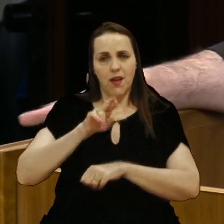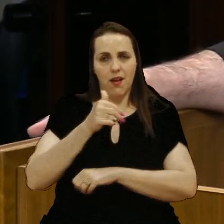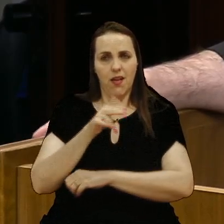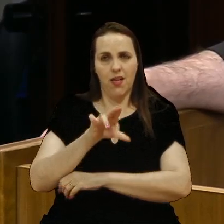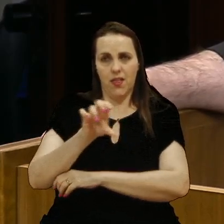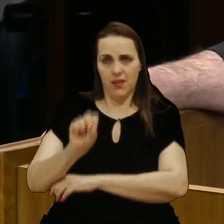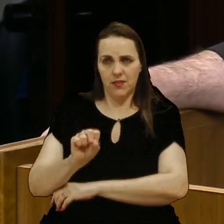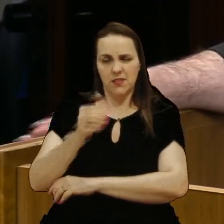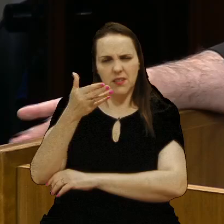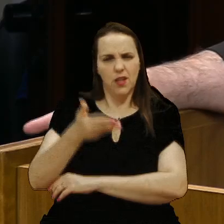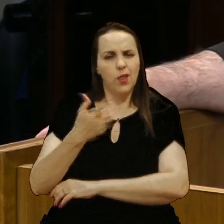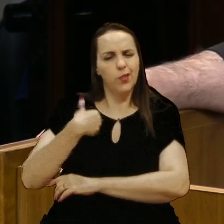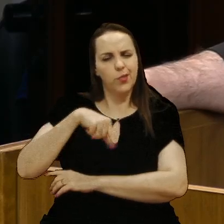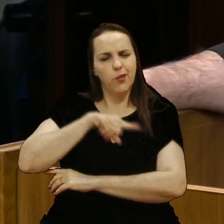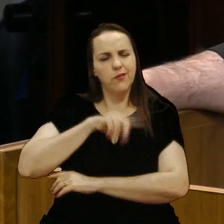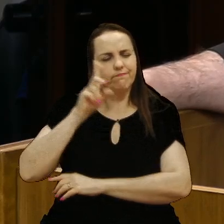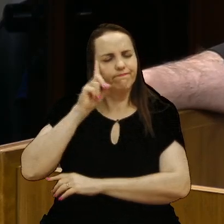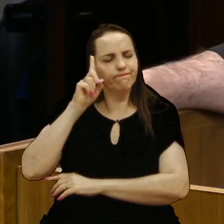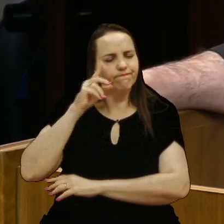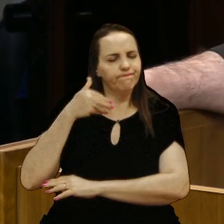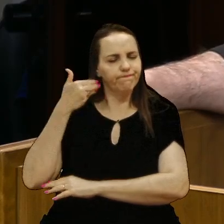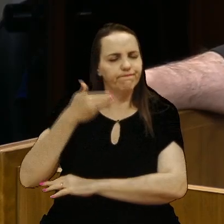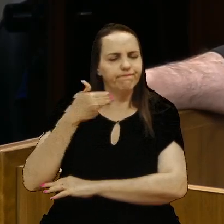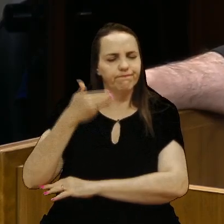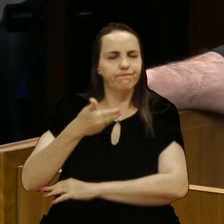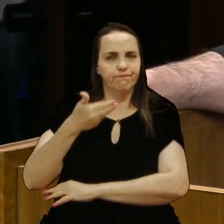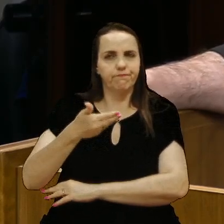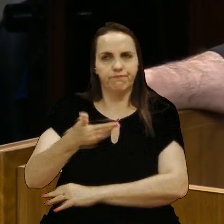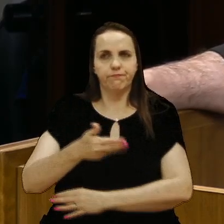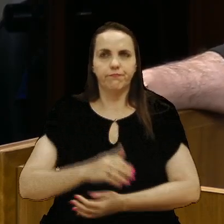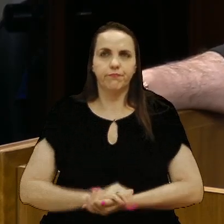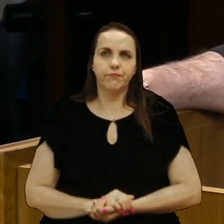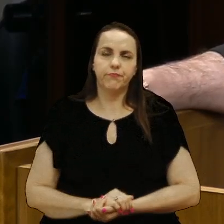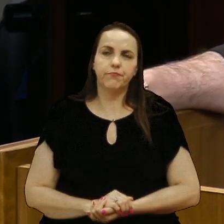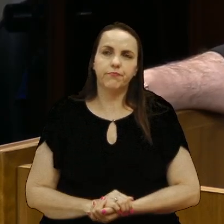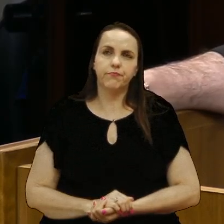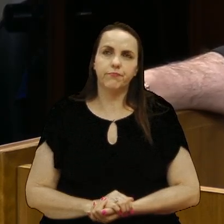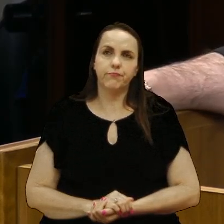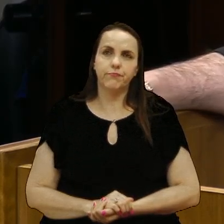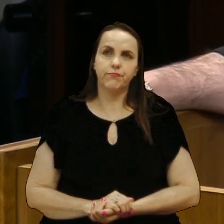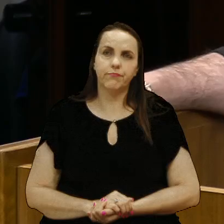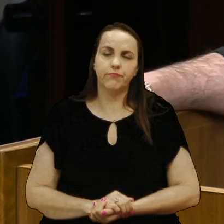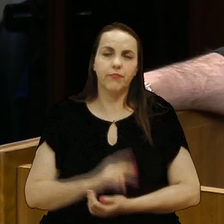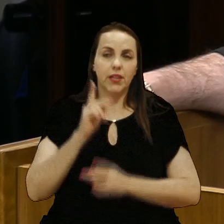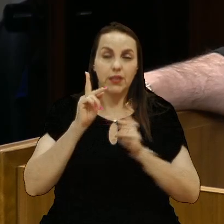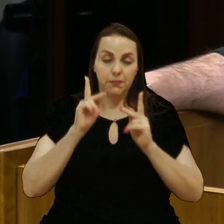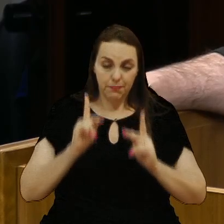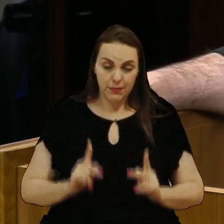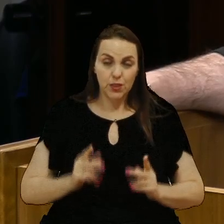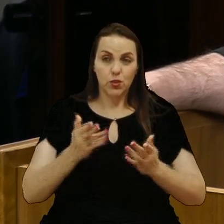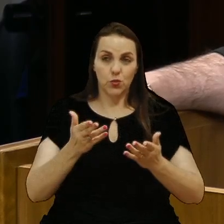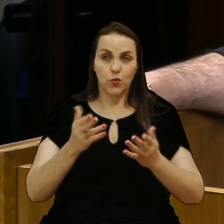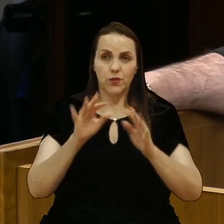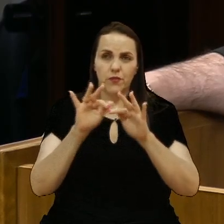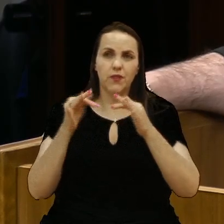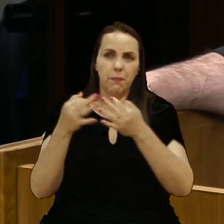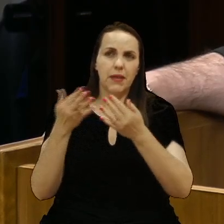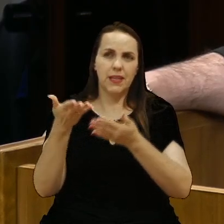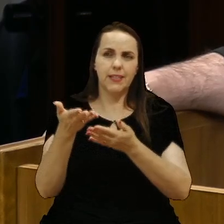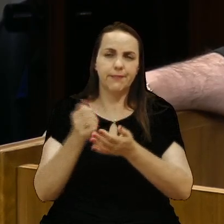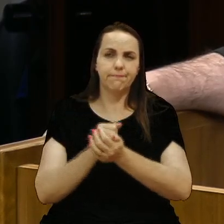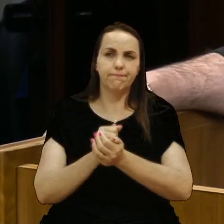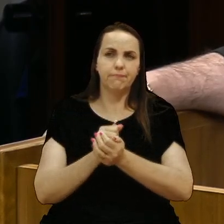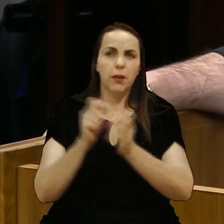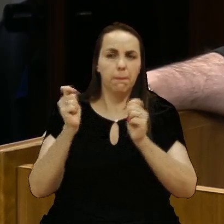lida frequentemente, vereador Juliano Valim, com essas pessoas e com as famílias, né? E a gente